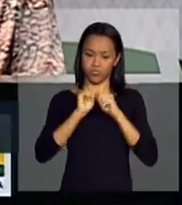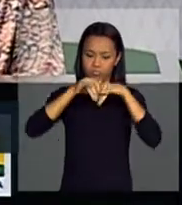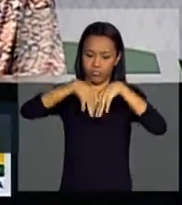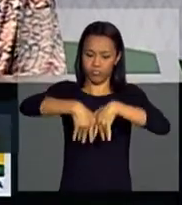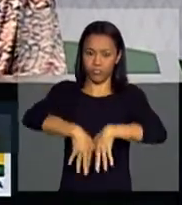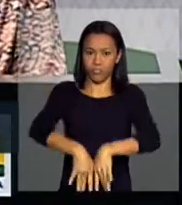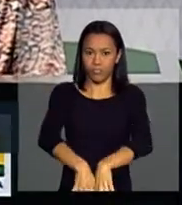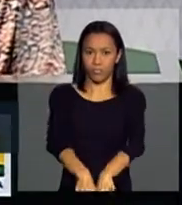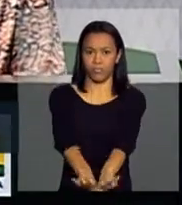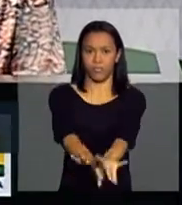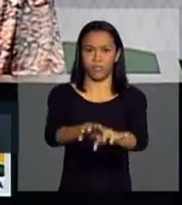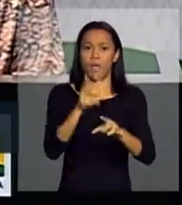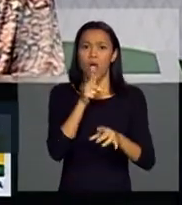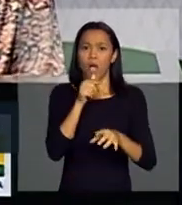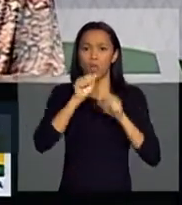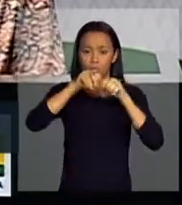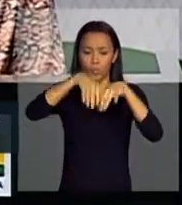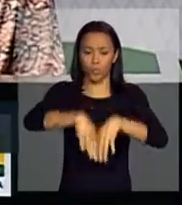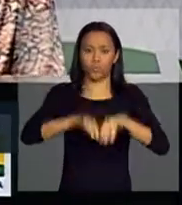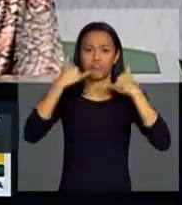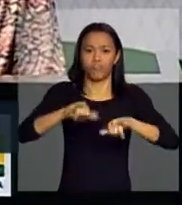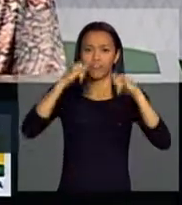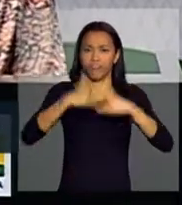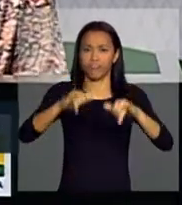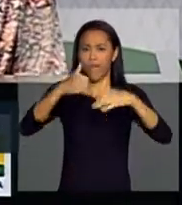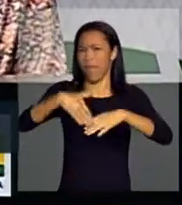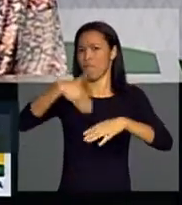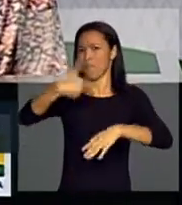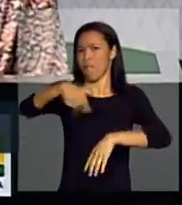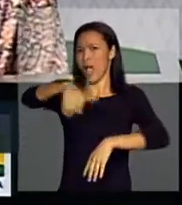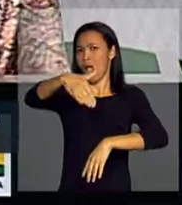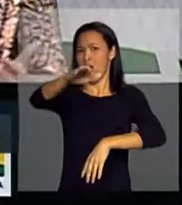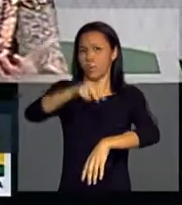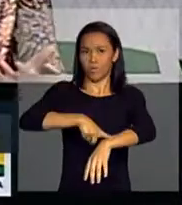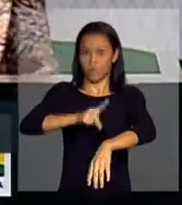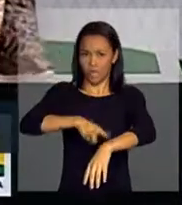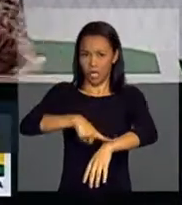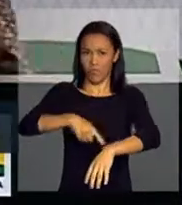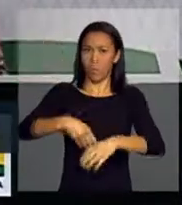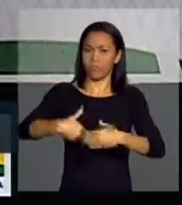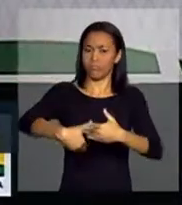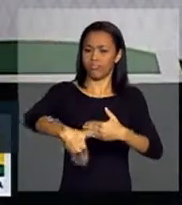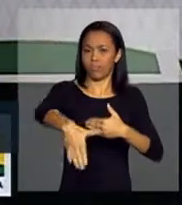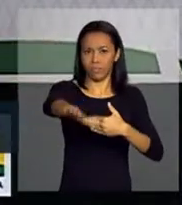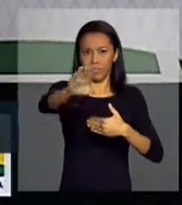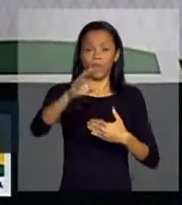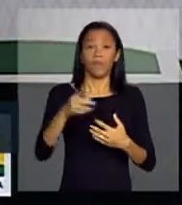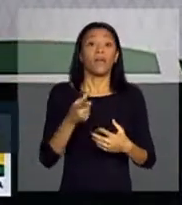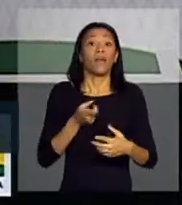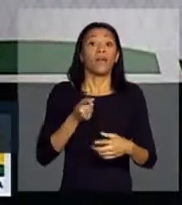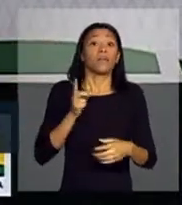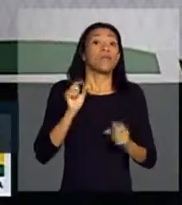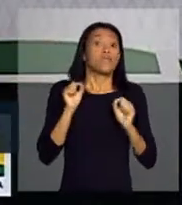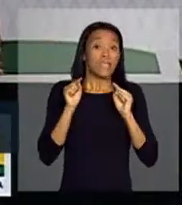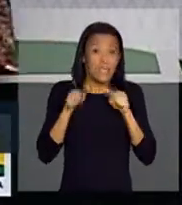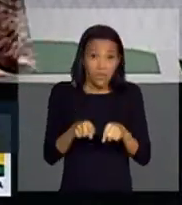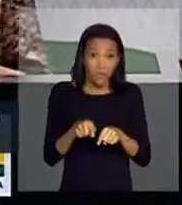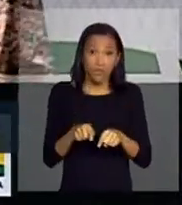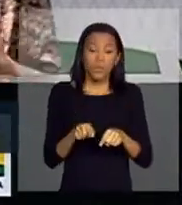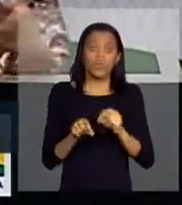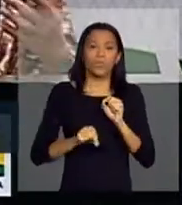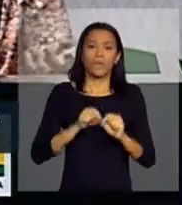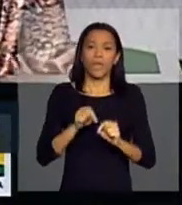hidrelétricas duram mais do que o tempo que você leva para pagá-las portanto é assim esse fato que